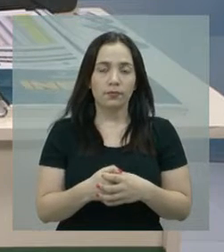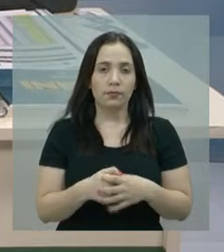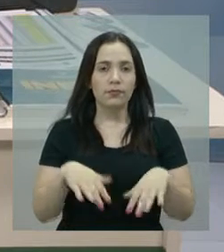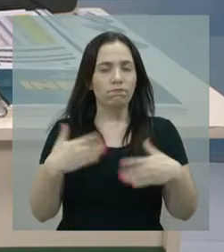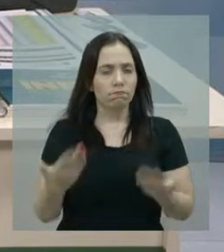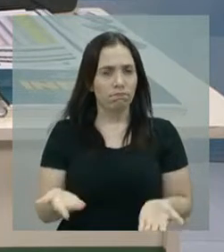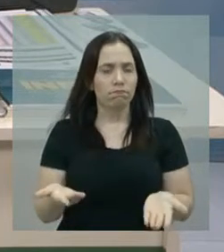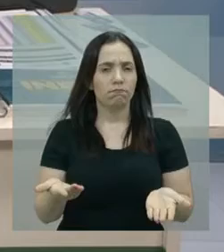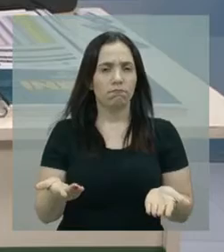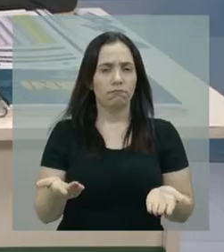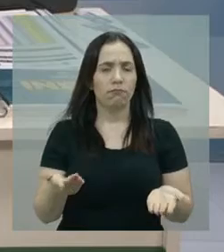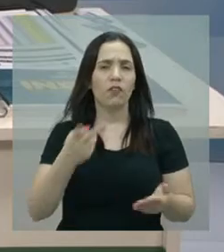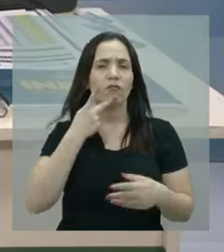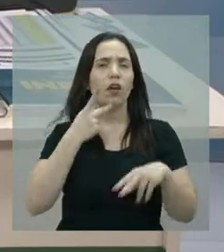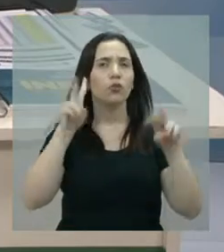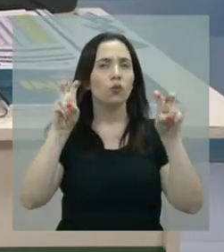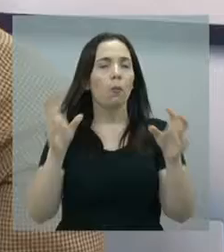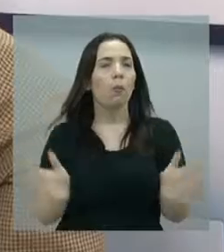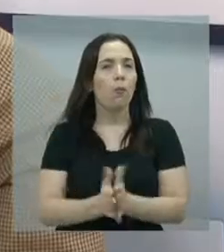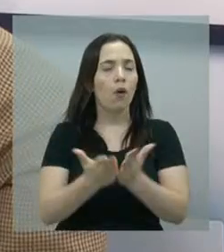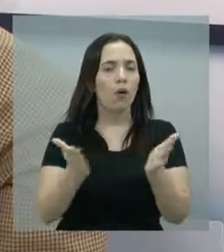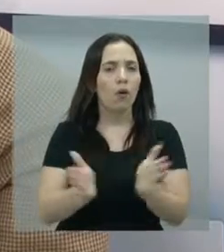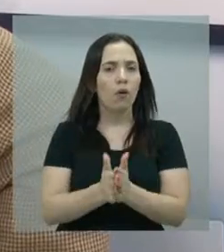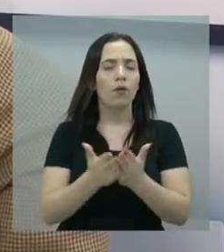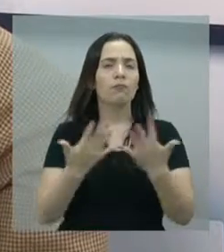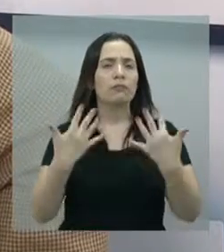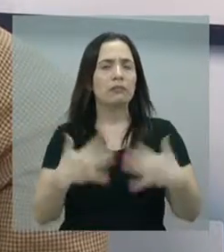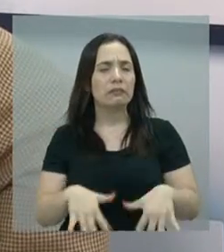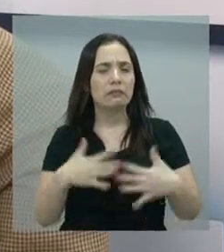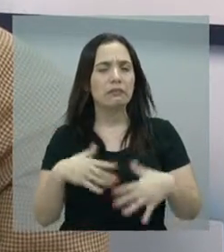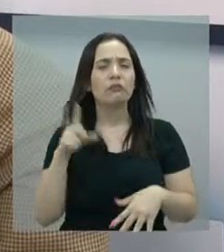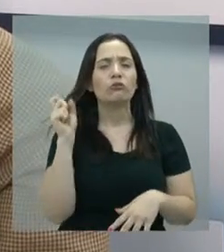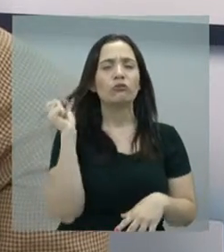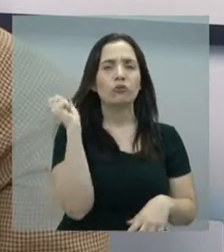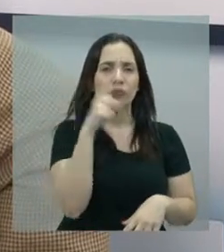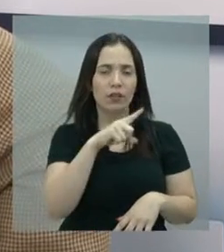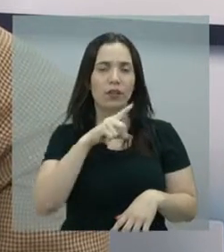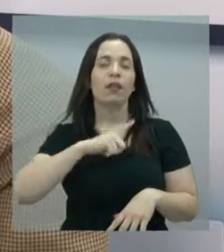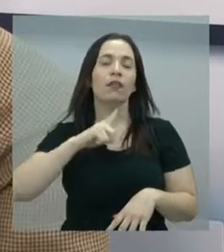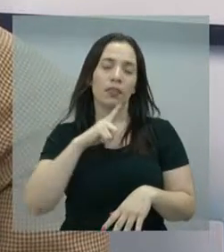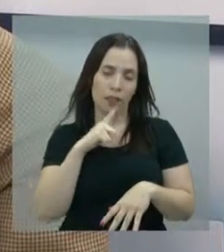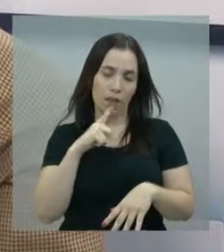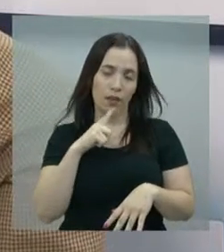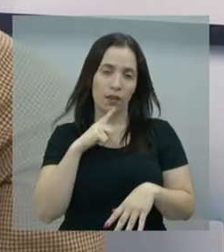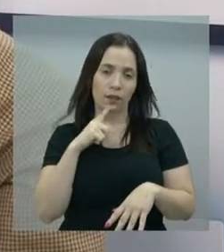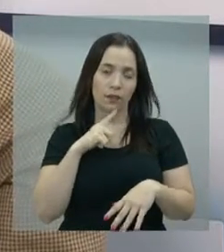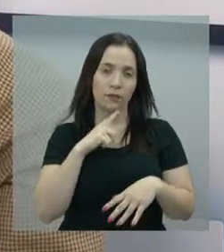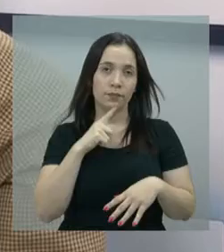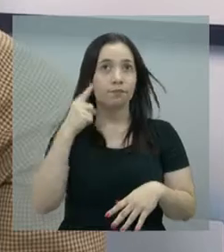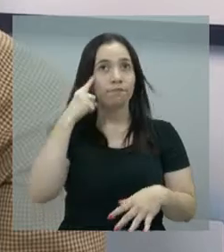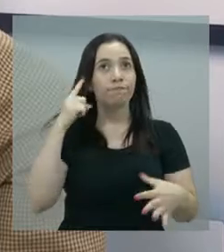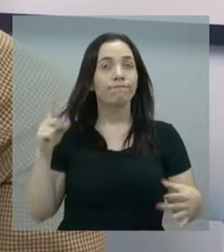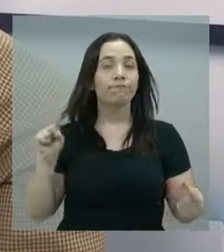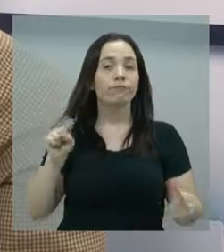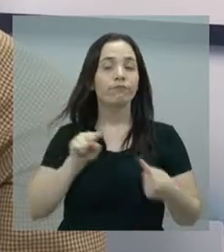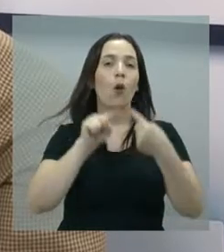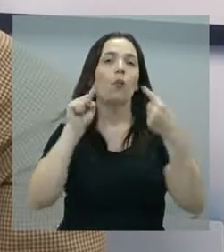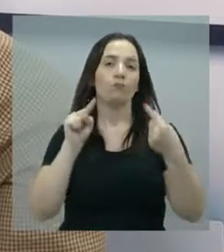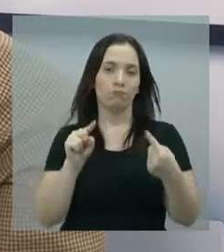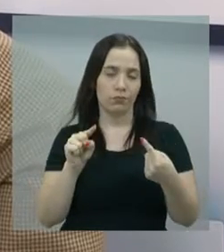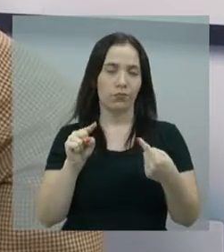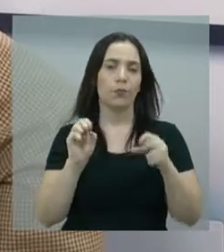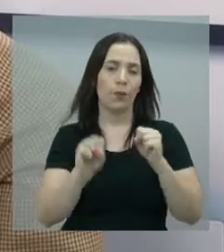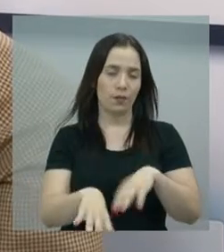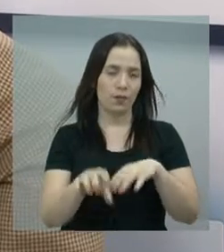gente, quando a gente fala em pobreza, em miséria, em dificuldade, a gente passa logo por esse processo. A gente fala logo em educação, né, João? Vamos embora falar. Porque